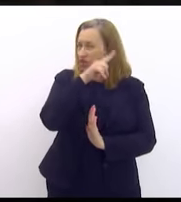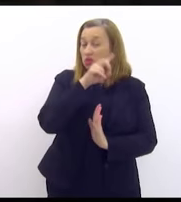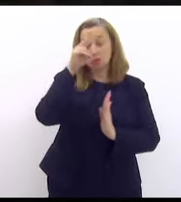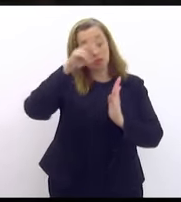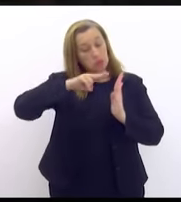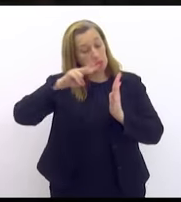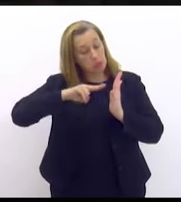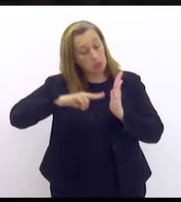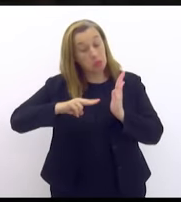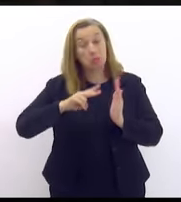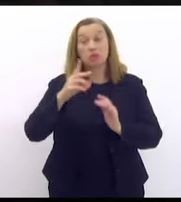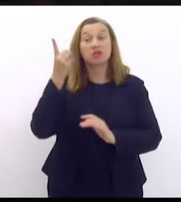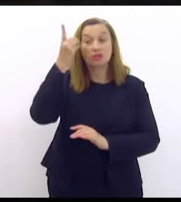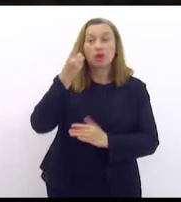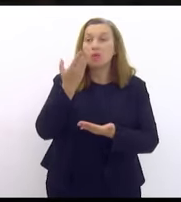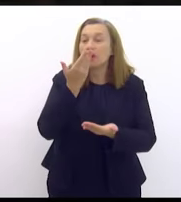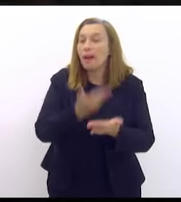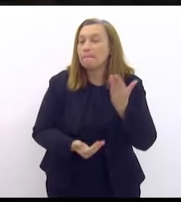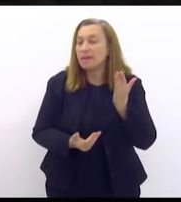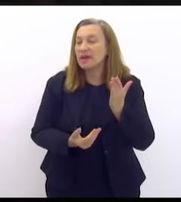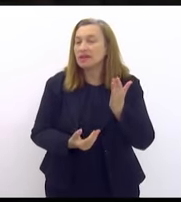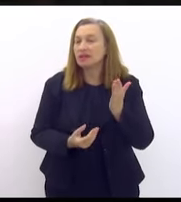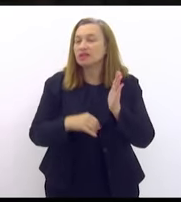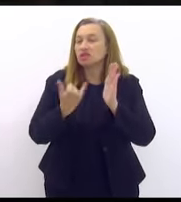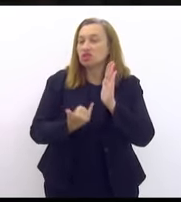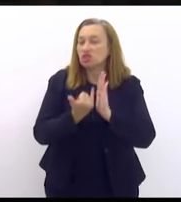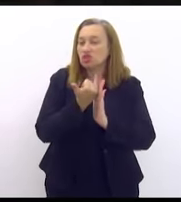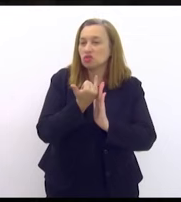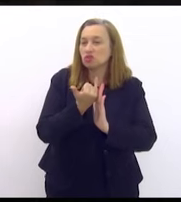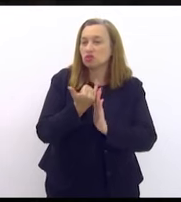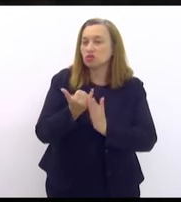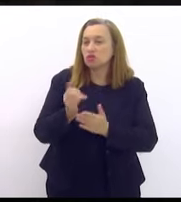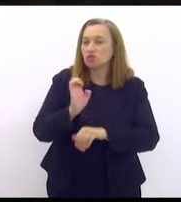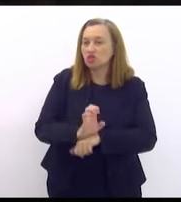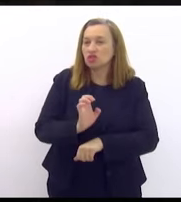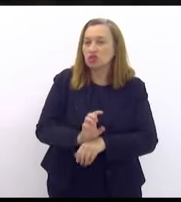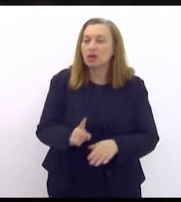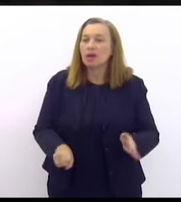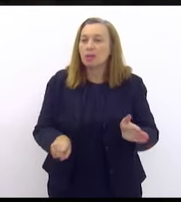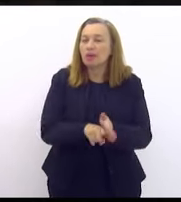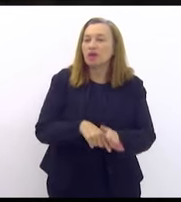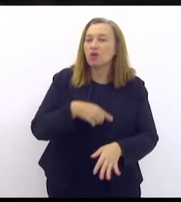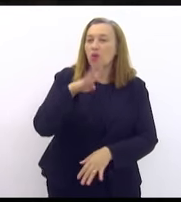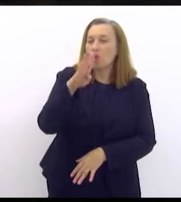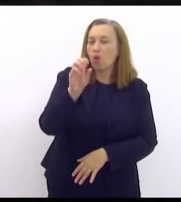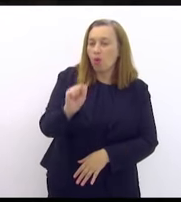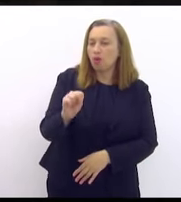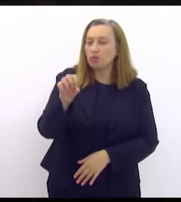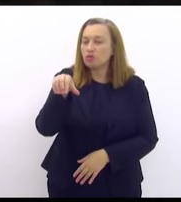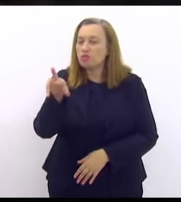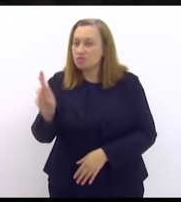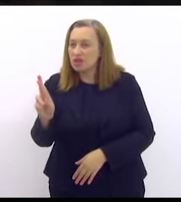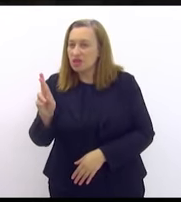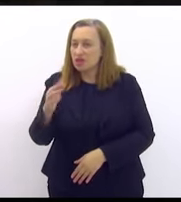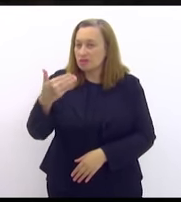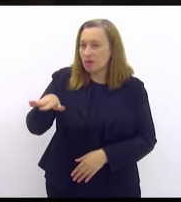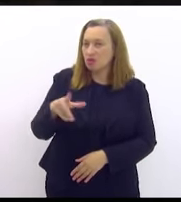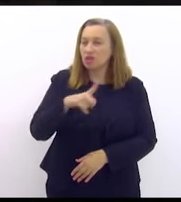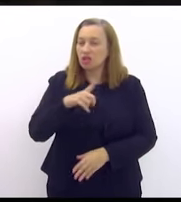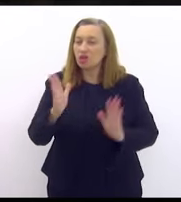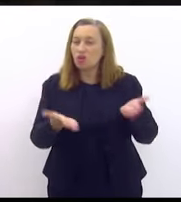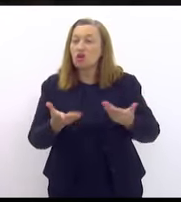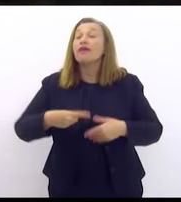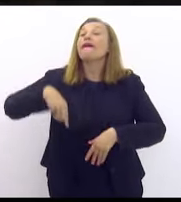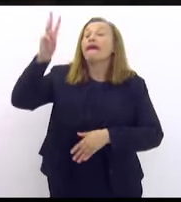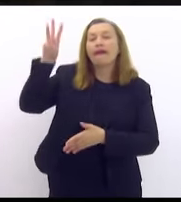deputadas, porque a perda de receita do estado, o déficit de 8,5 bi que tem hoje, adivinha você quem